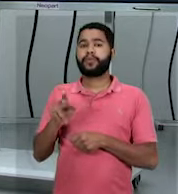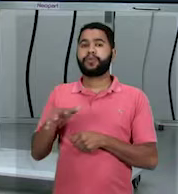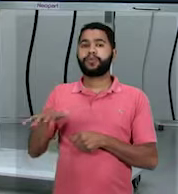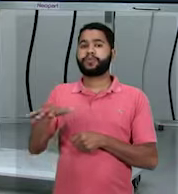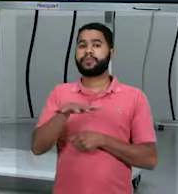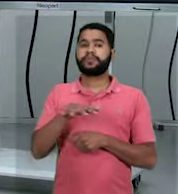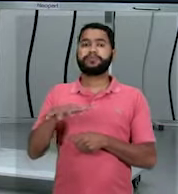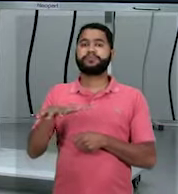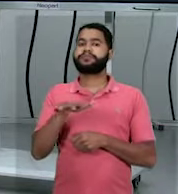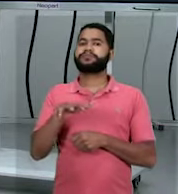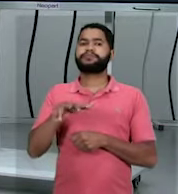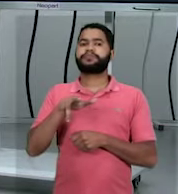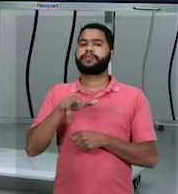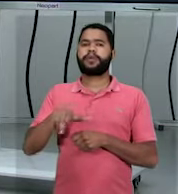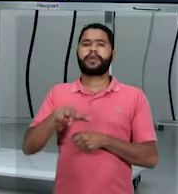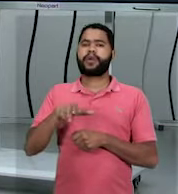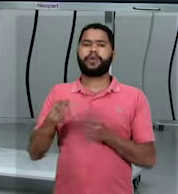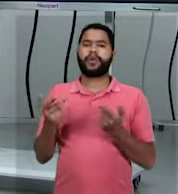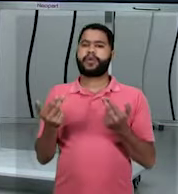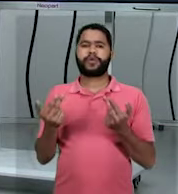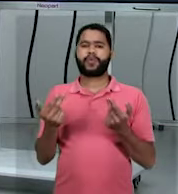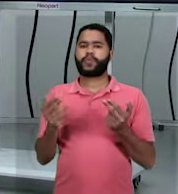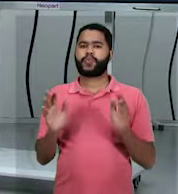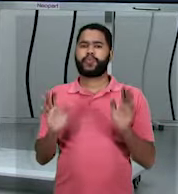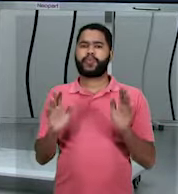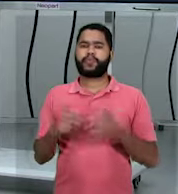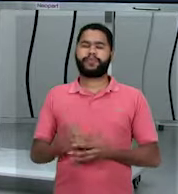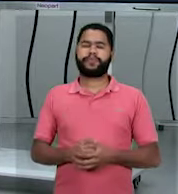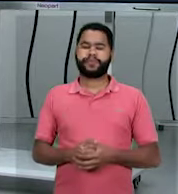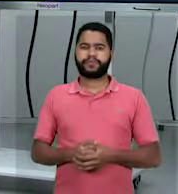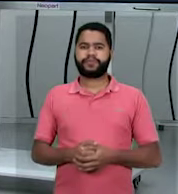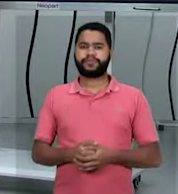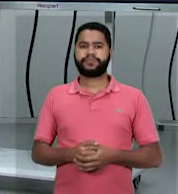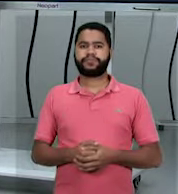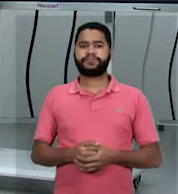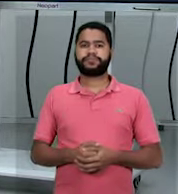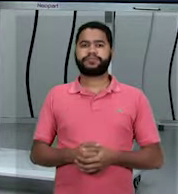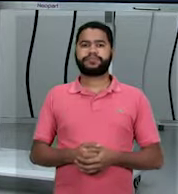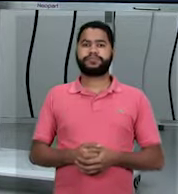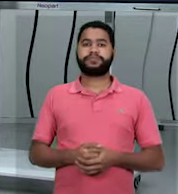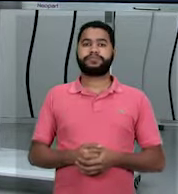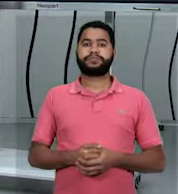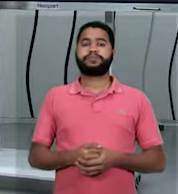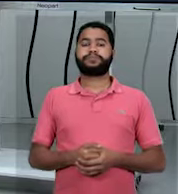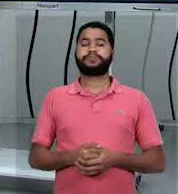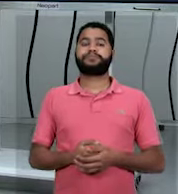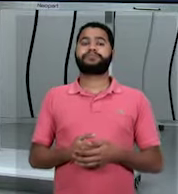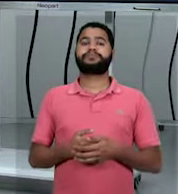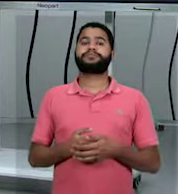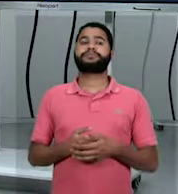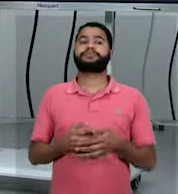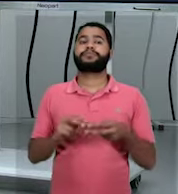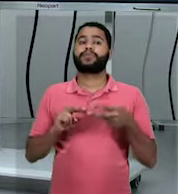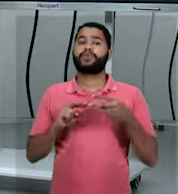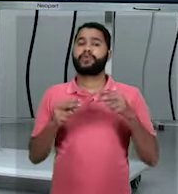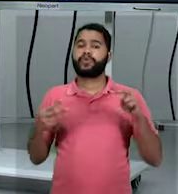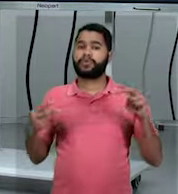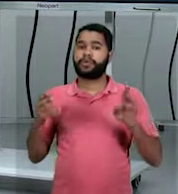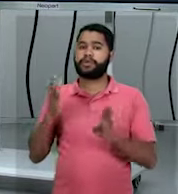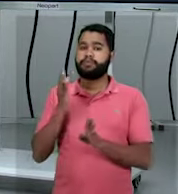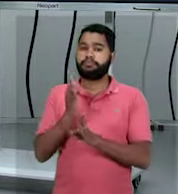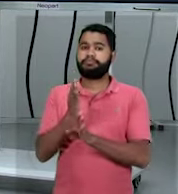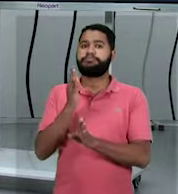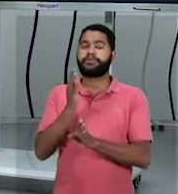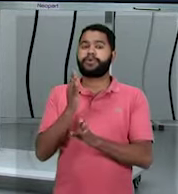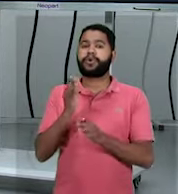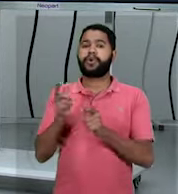região não homóloga ao X, tá? O gene, então, TDF já foi identificado e